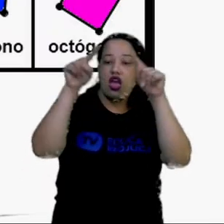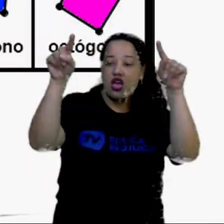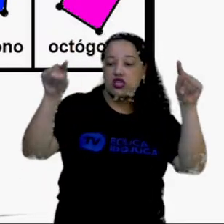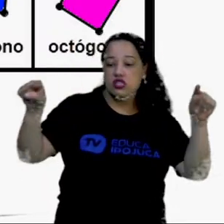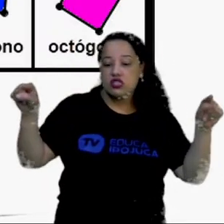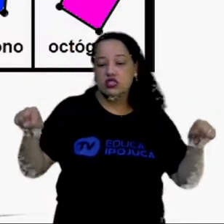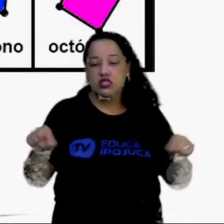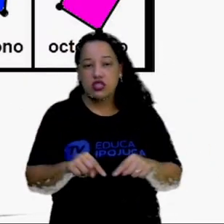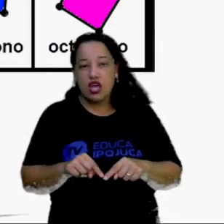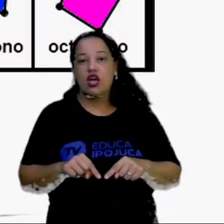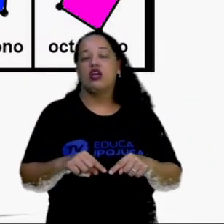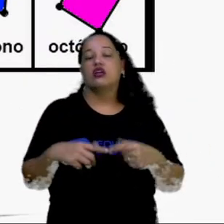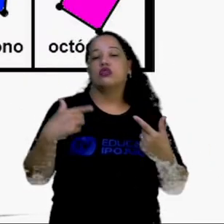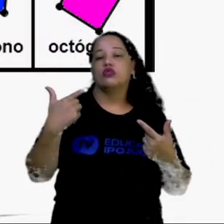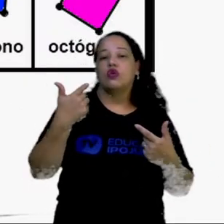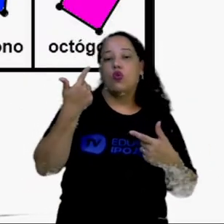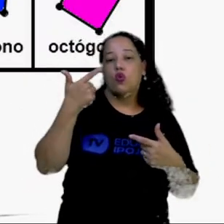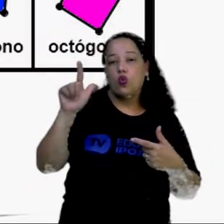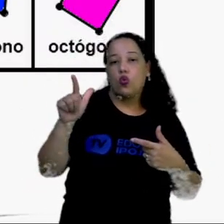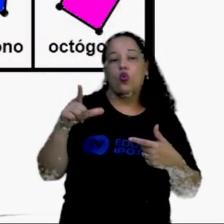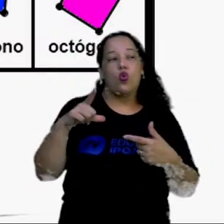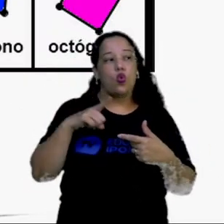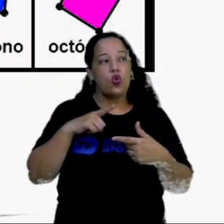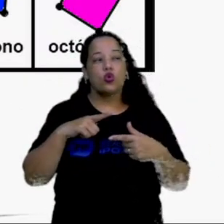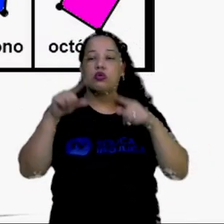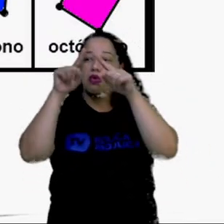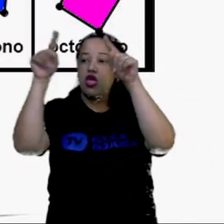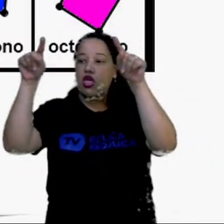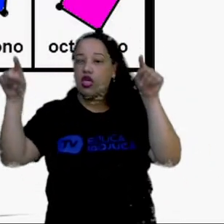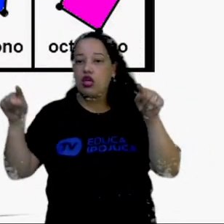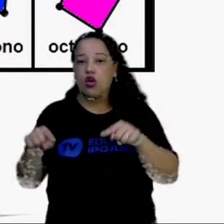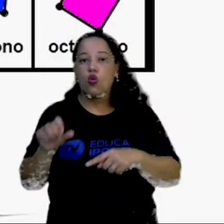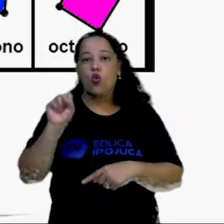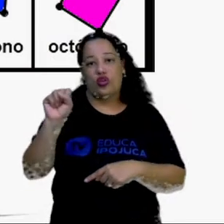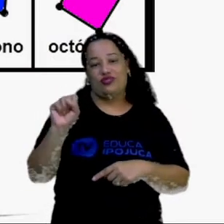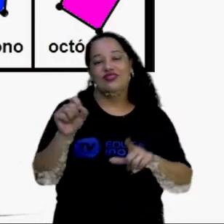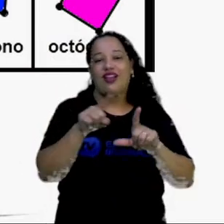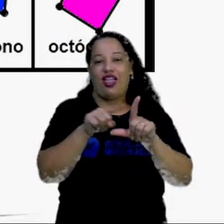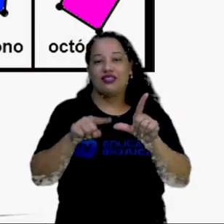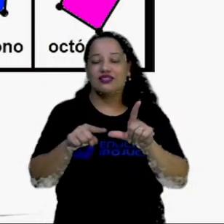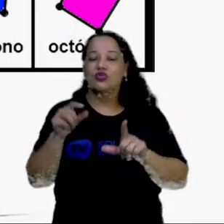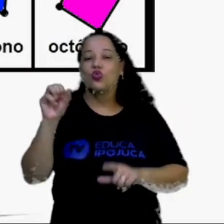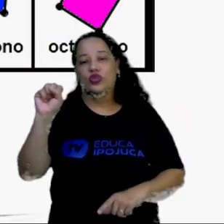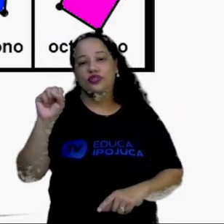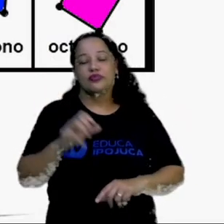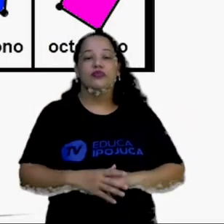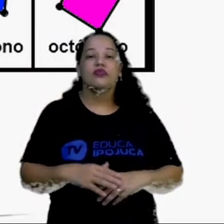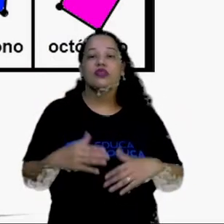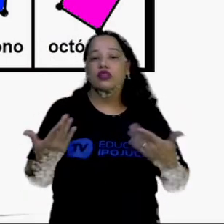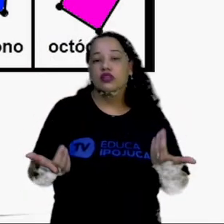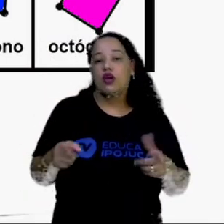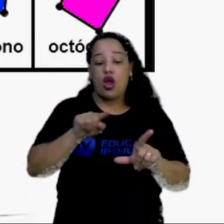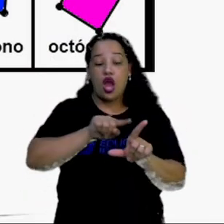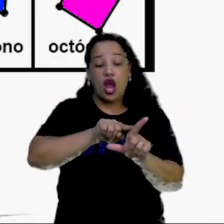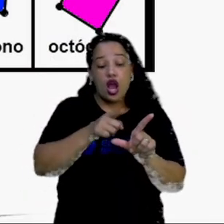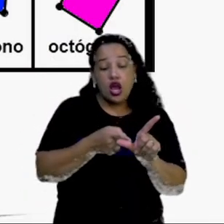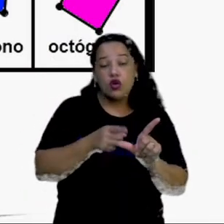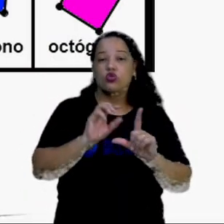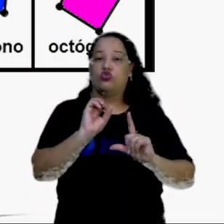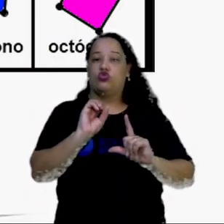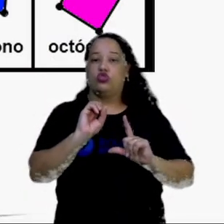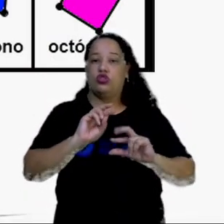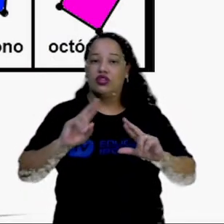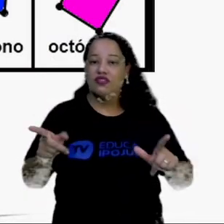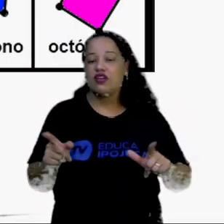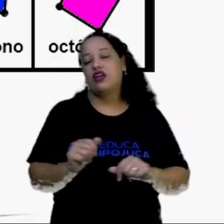com sete lados e um octógono com oito lados, ok? Os ângulos com medidas diferentes e lados